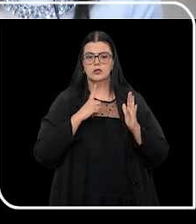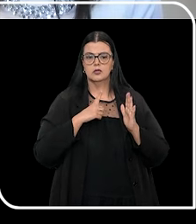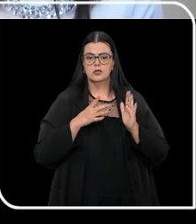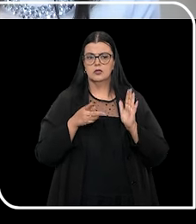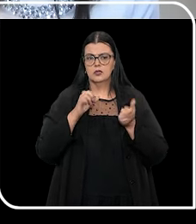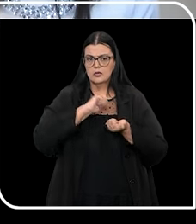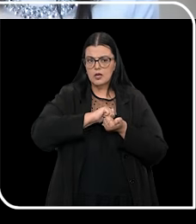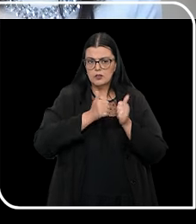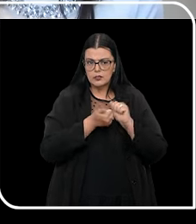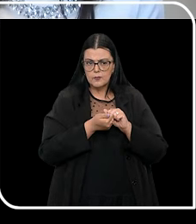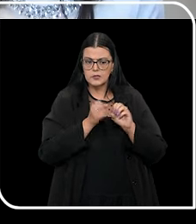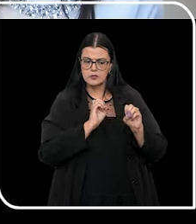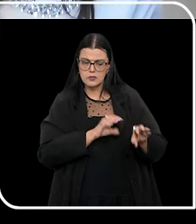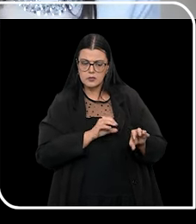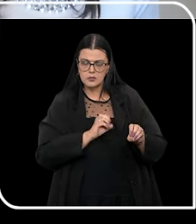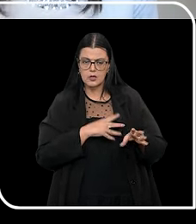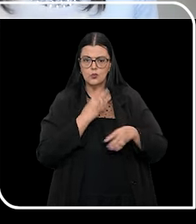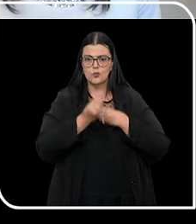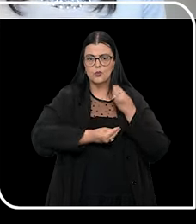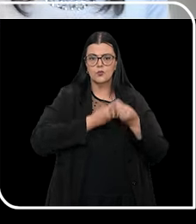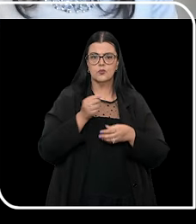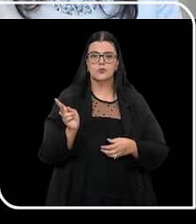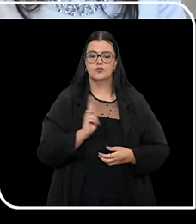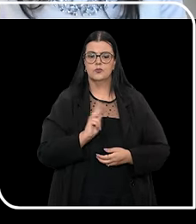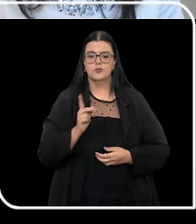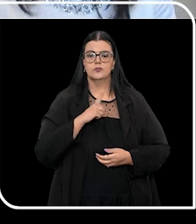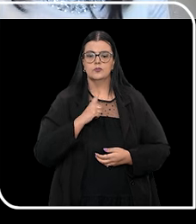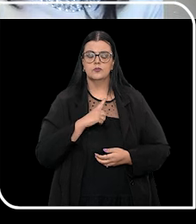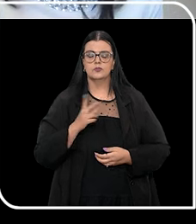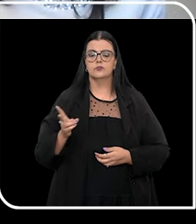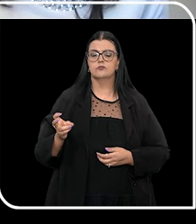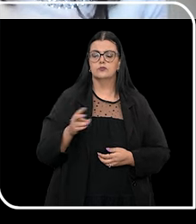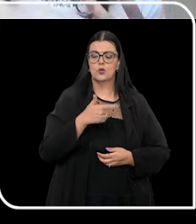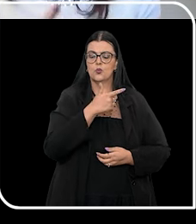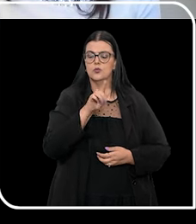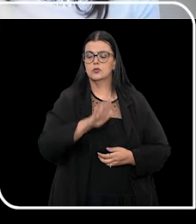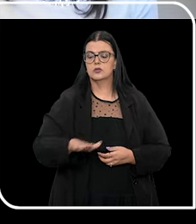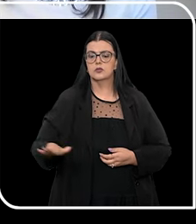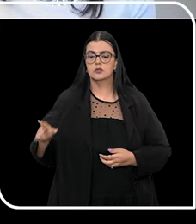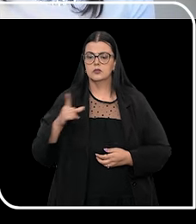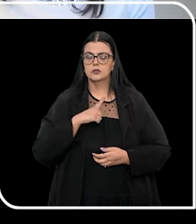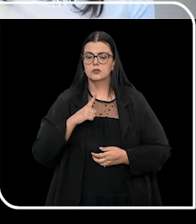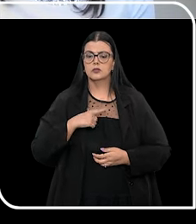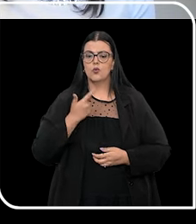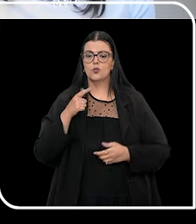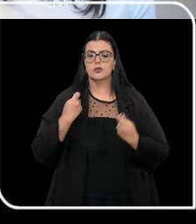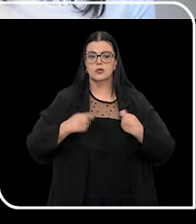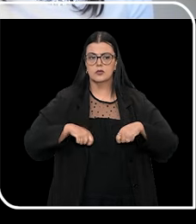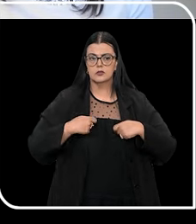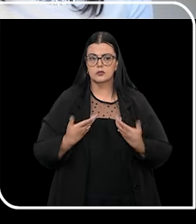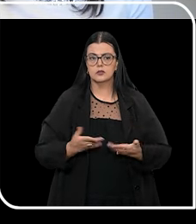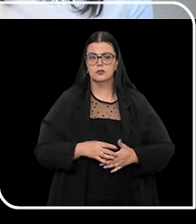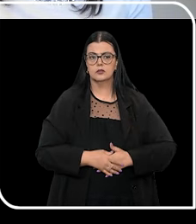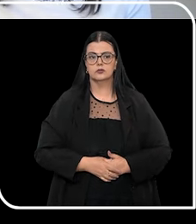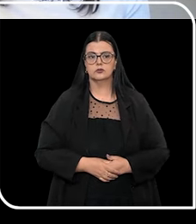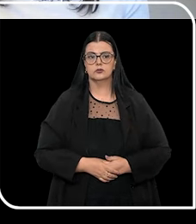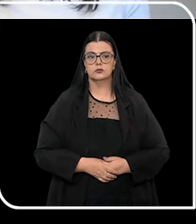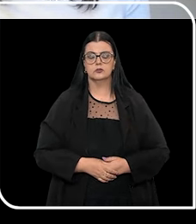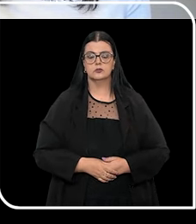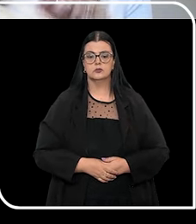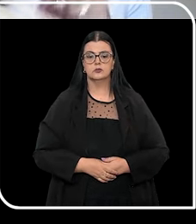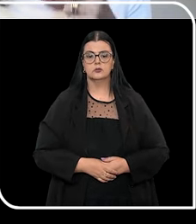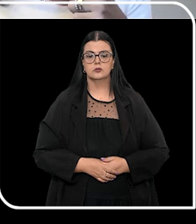currículo adaptado como será que que a minha que a professora do meu filho abordaria outras crianças que tivessem outras necessidades